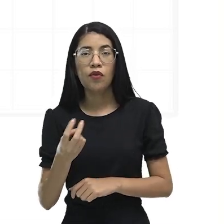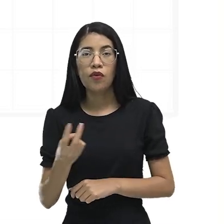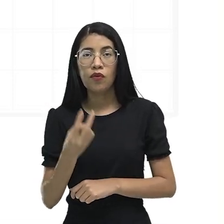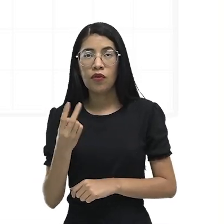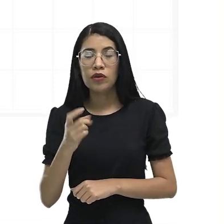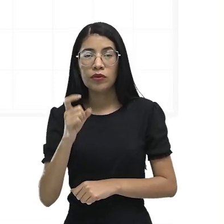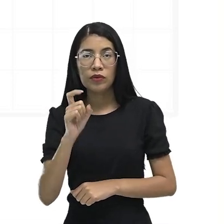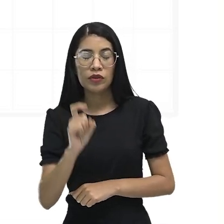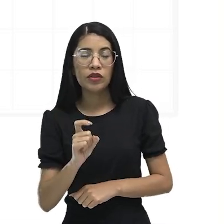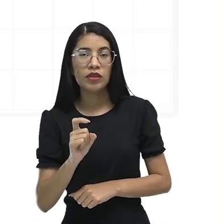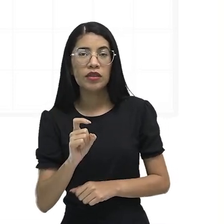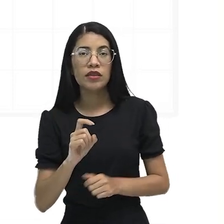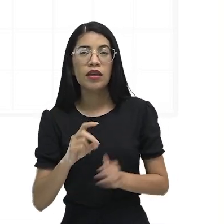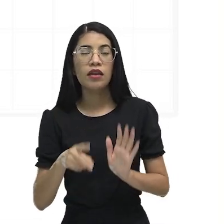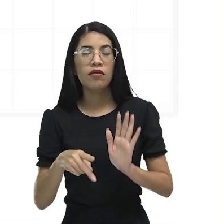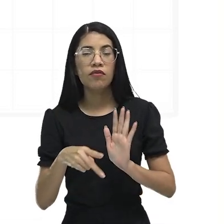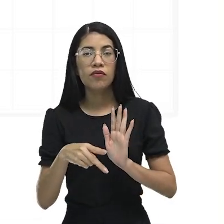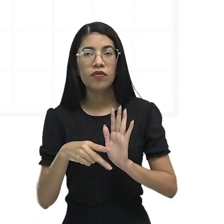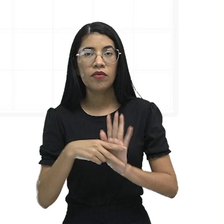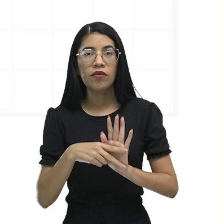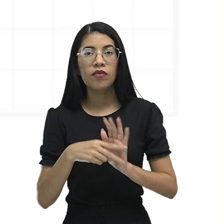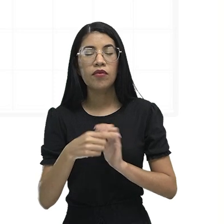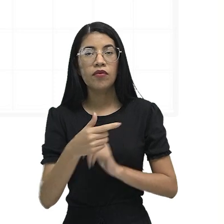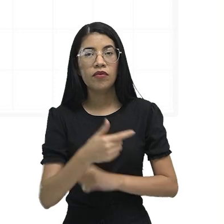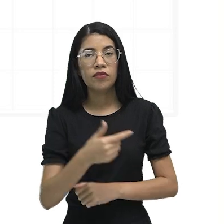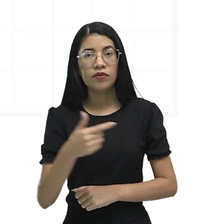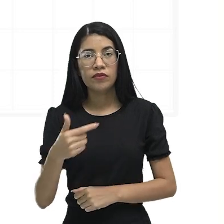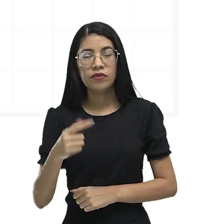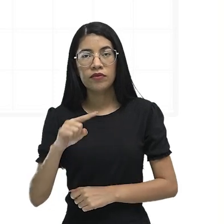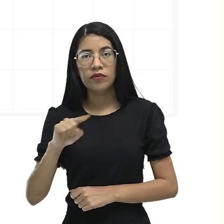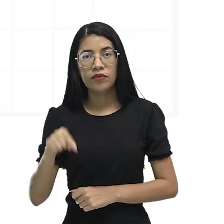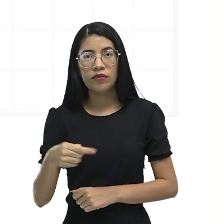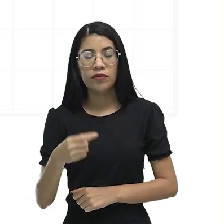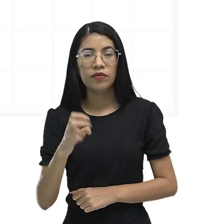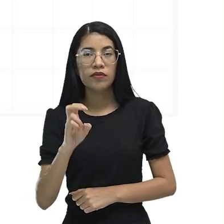o valor de x será igual a